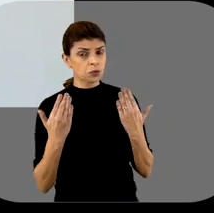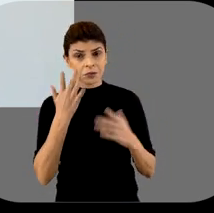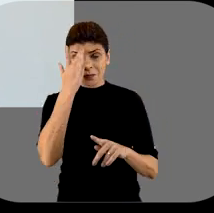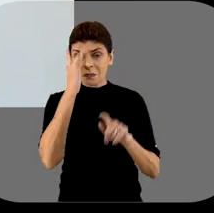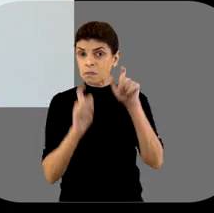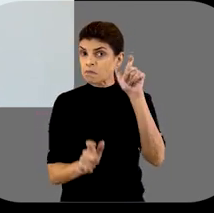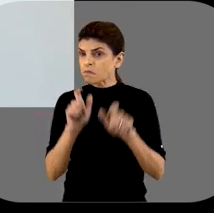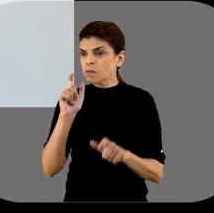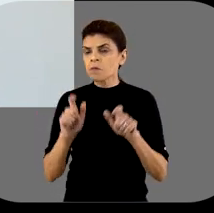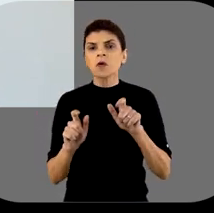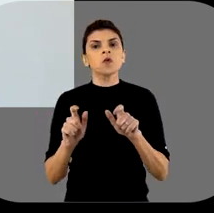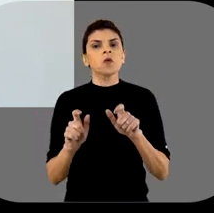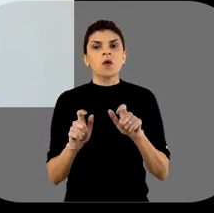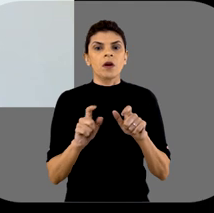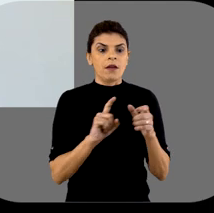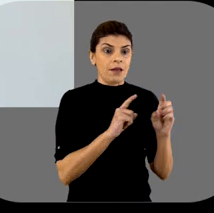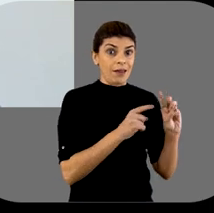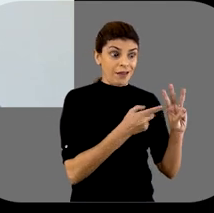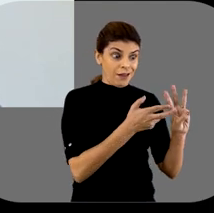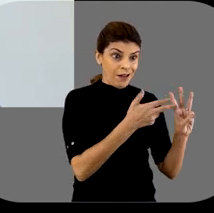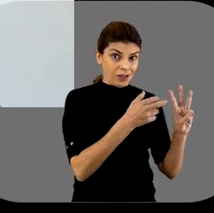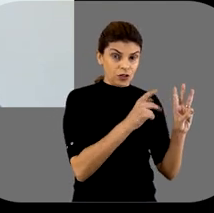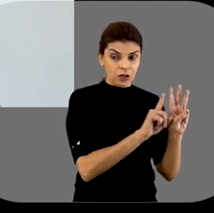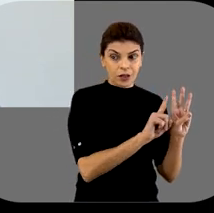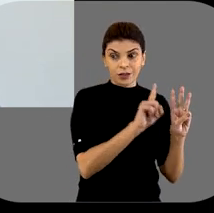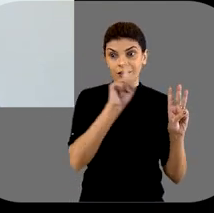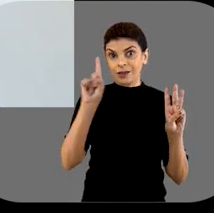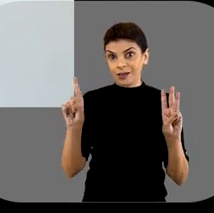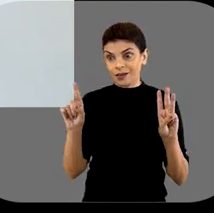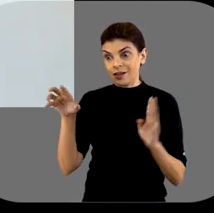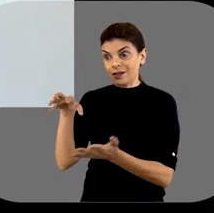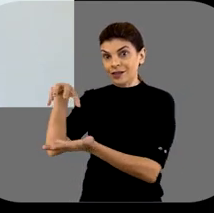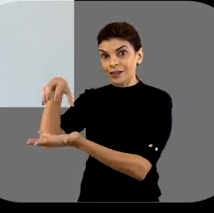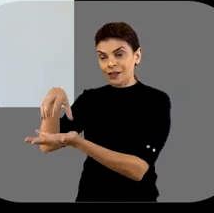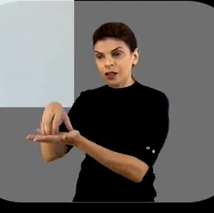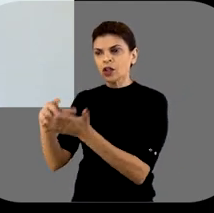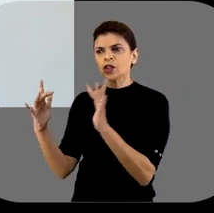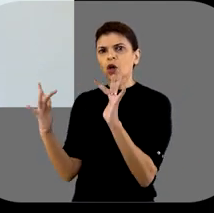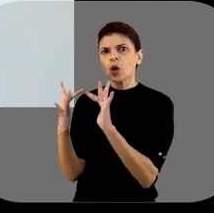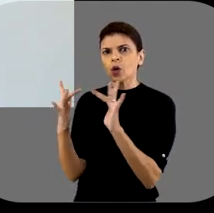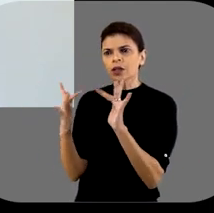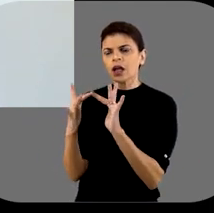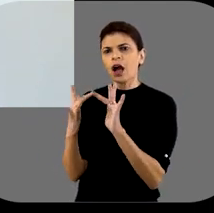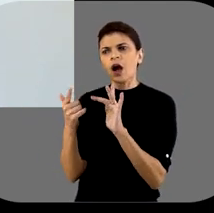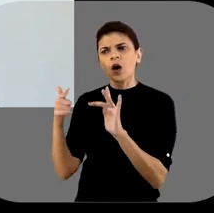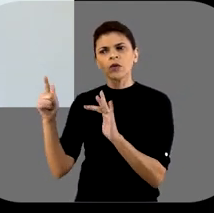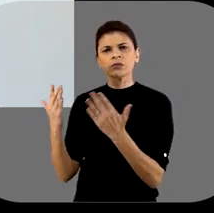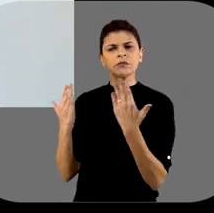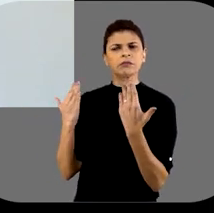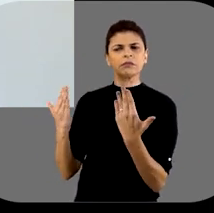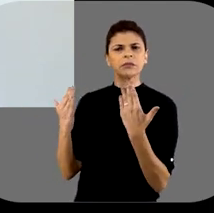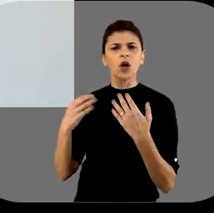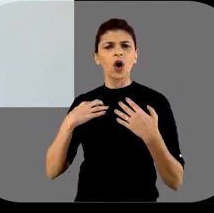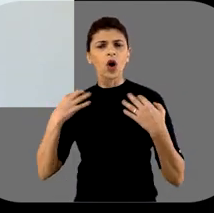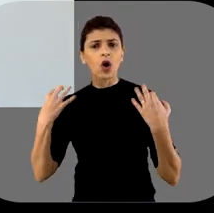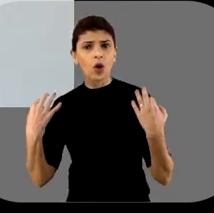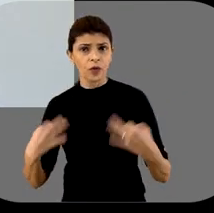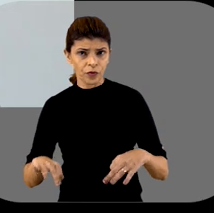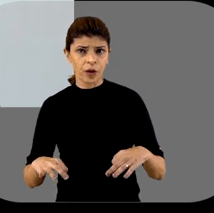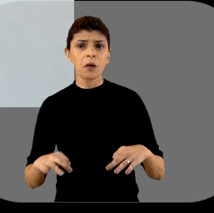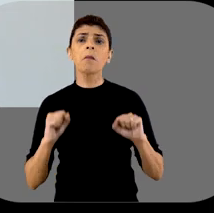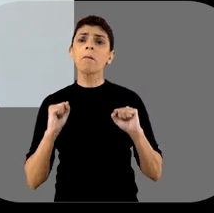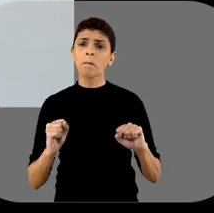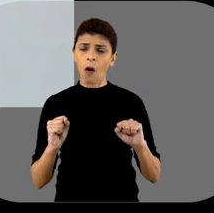ao indivíduo que não saiu da aldeia, ao contato, à história de contato próximo com alguém suspeito, alguém